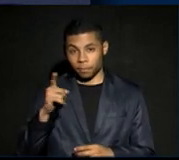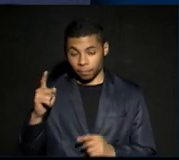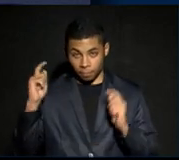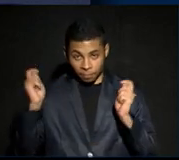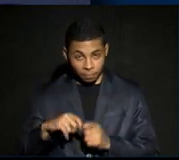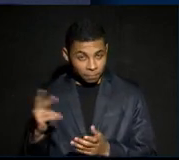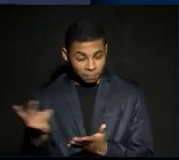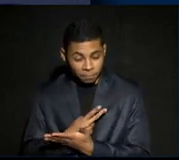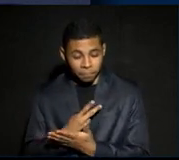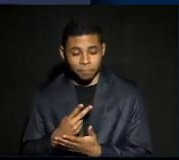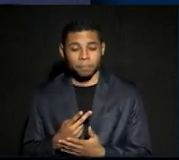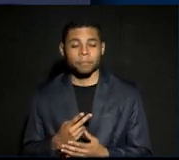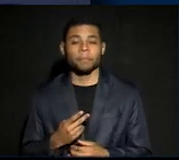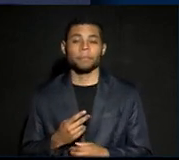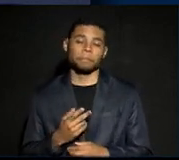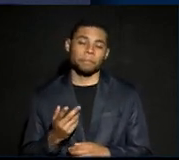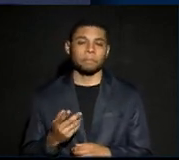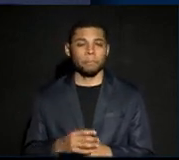poder acontecer,